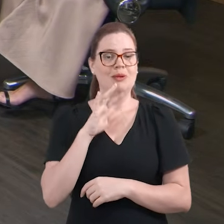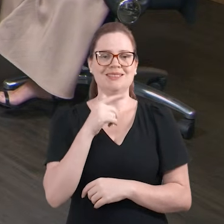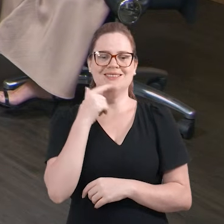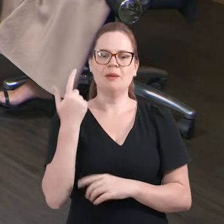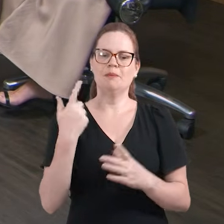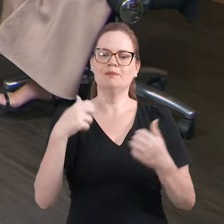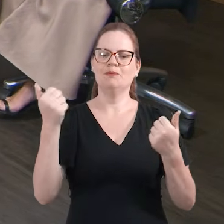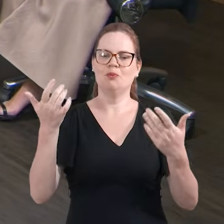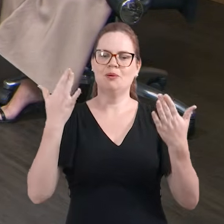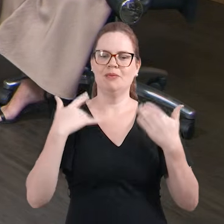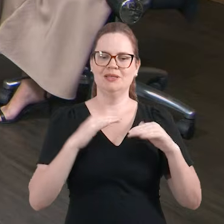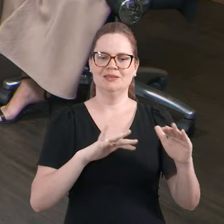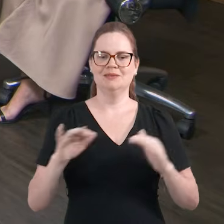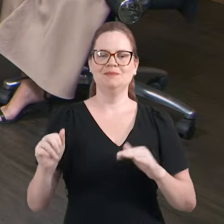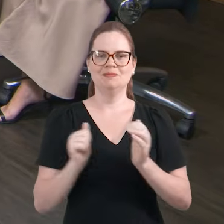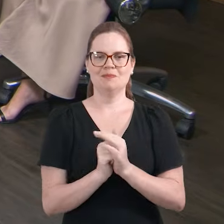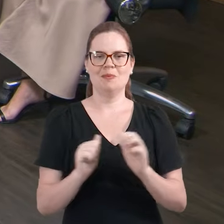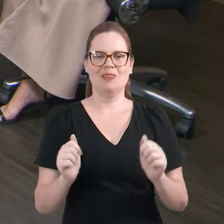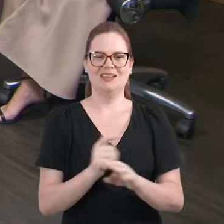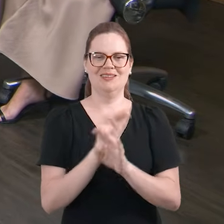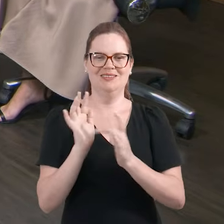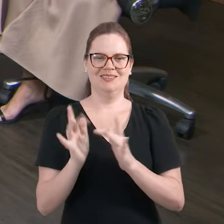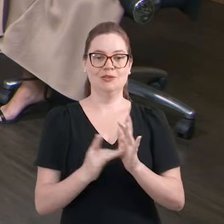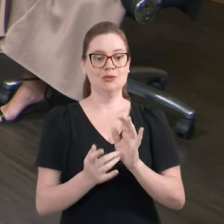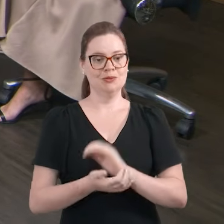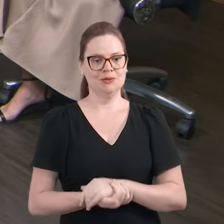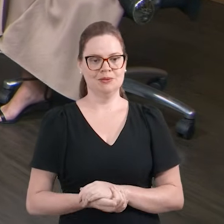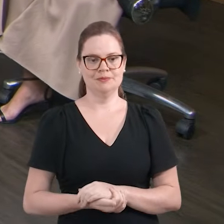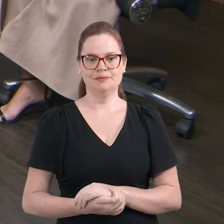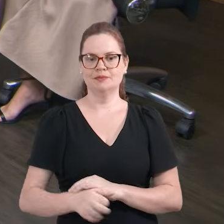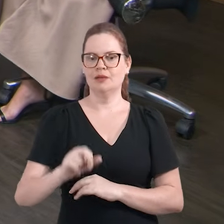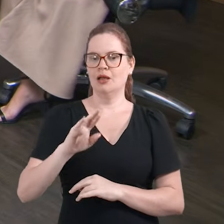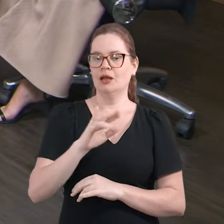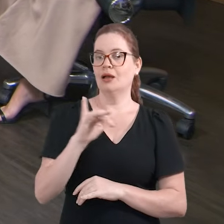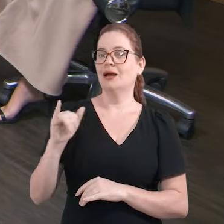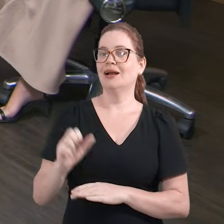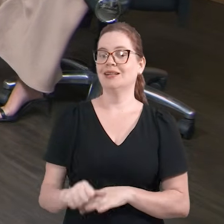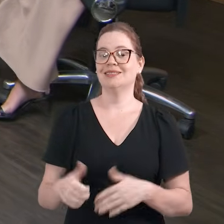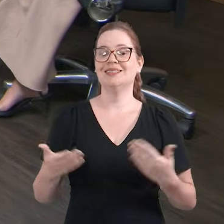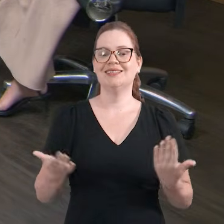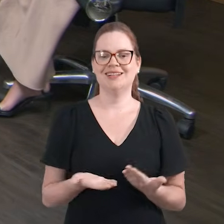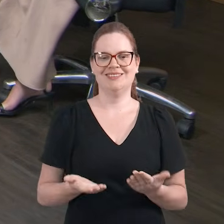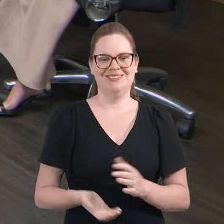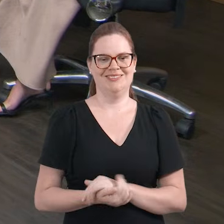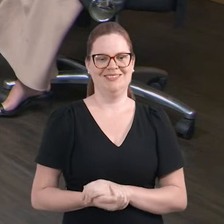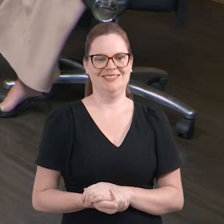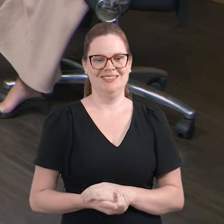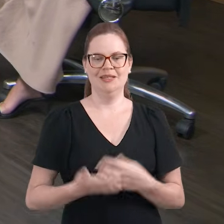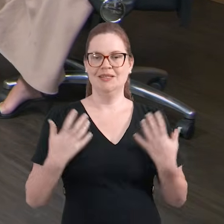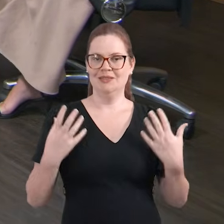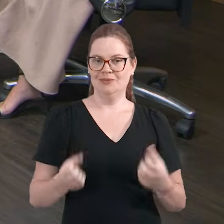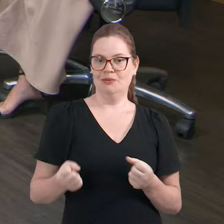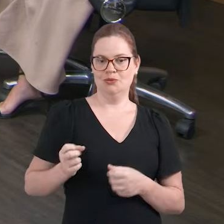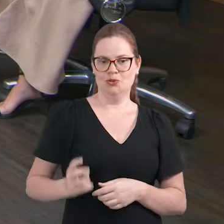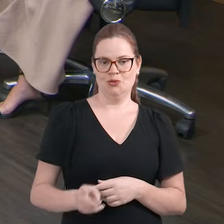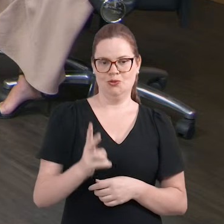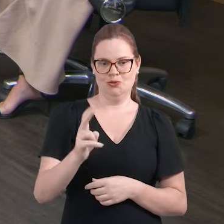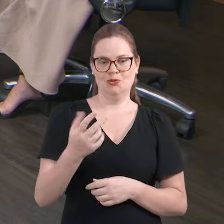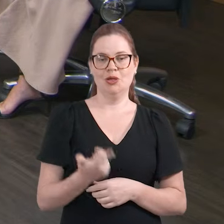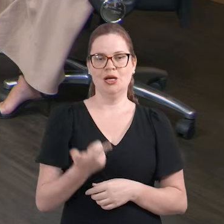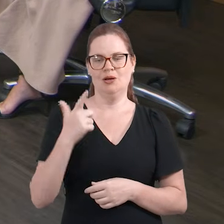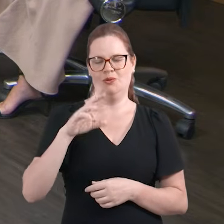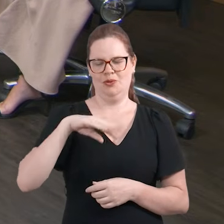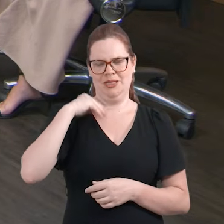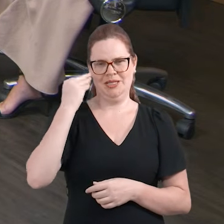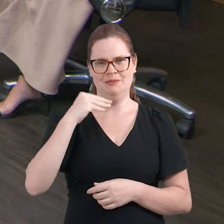do Senhor. Amém. Glória a Jesus. Amém. Raíssa, e agora? E agora? Vamos seguir aqui, a gente vai ouvir